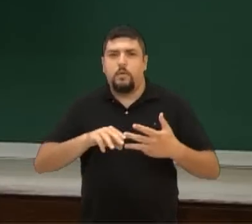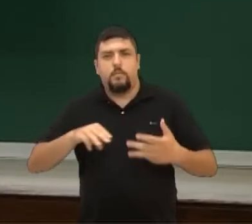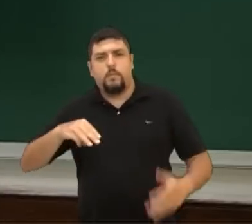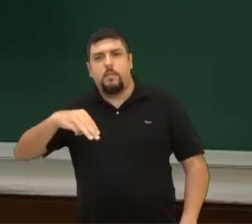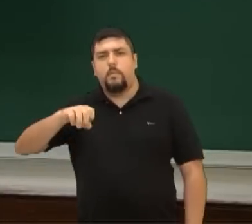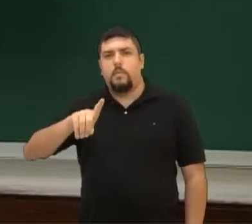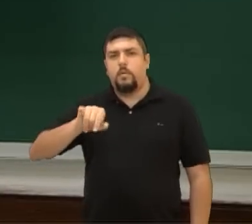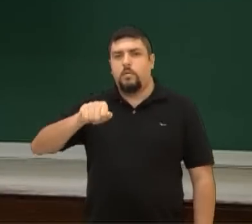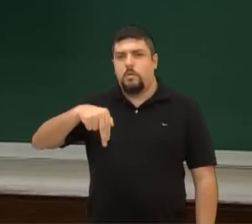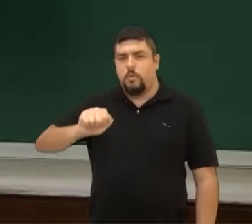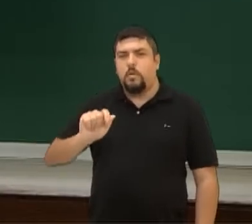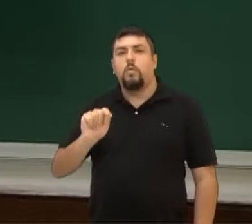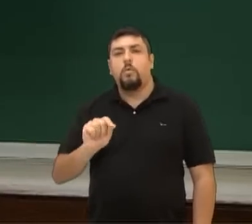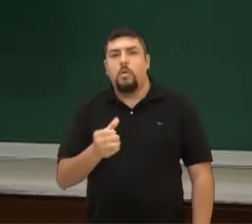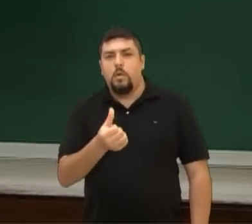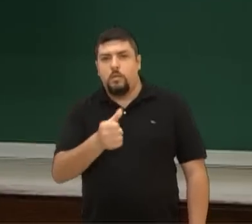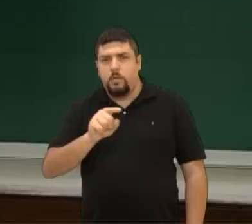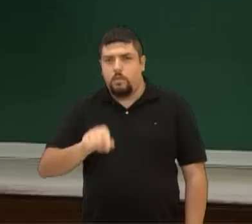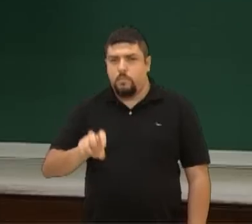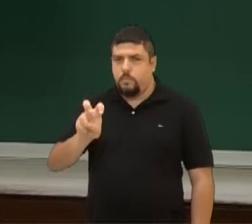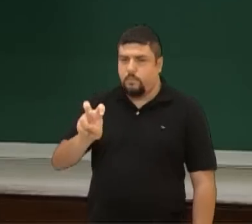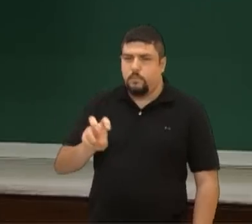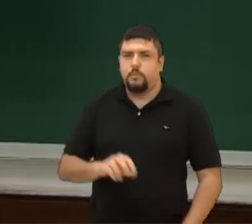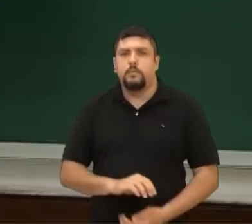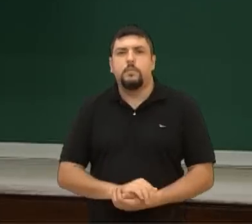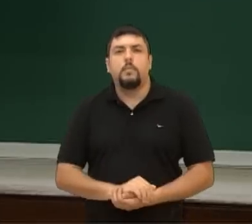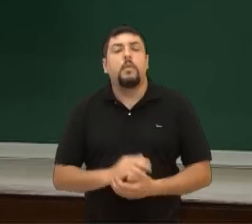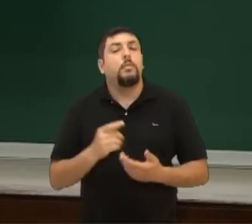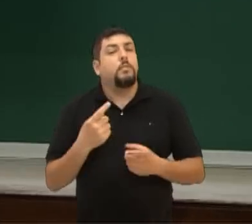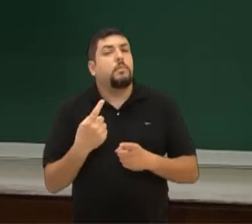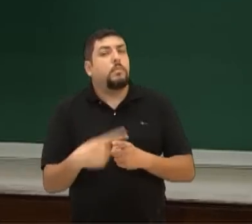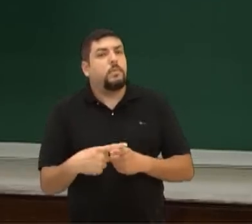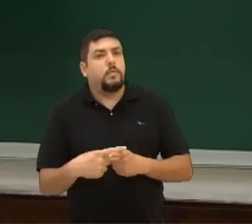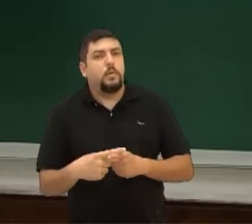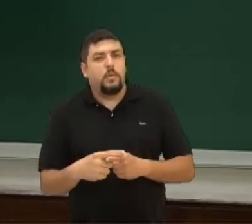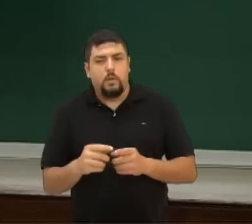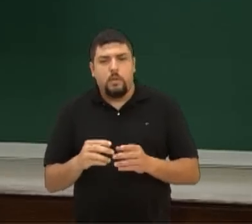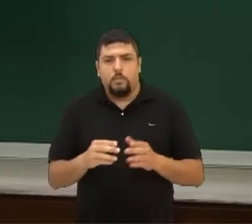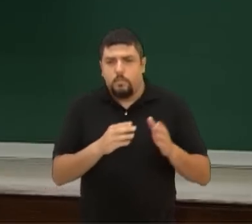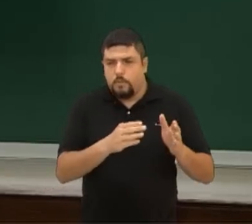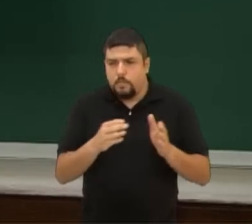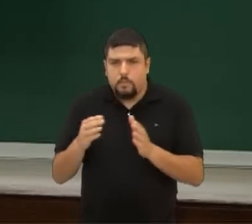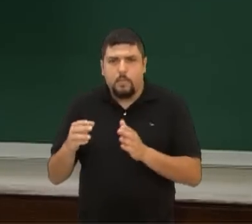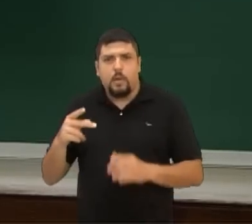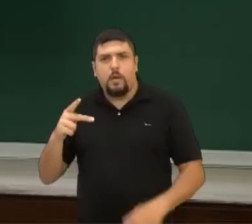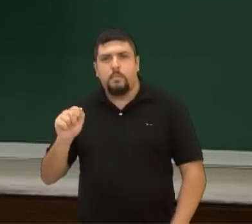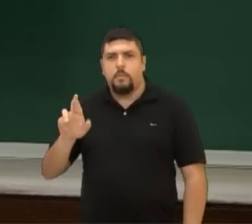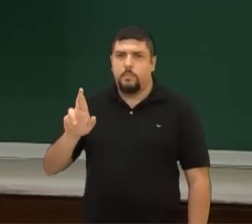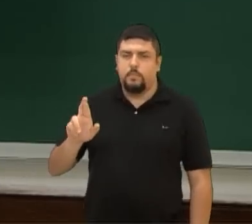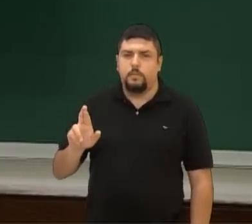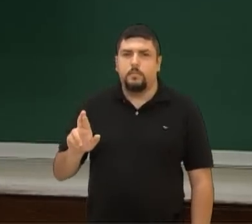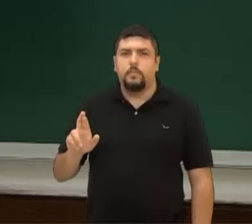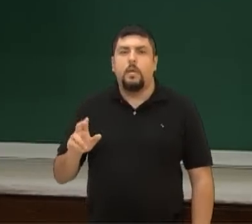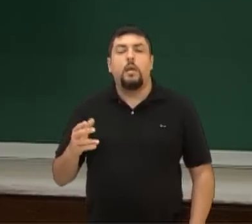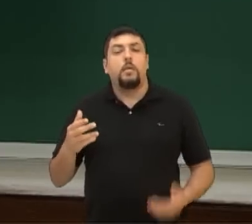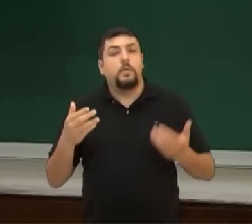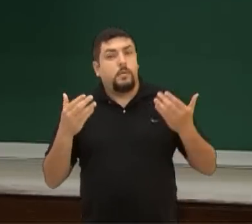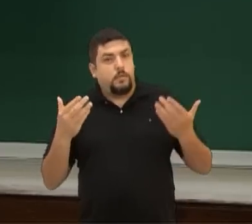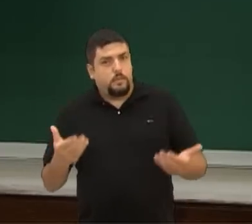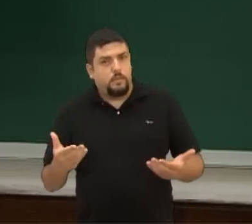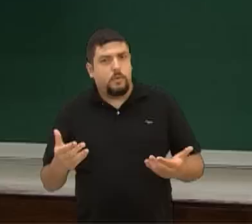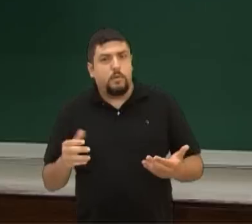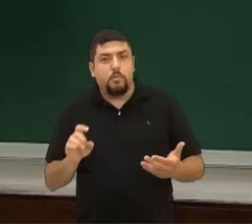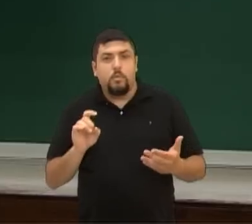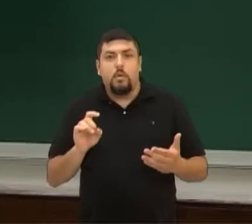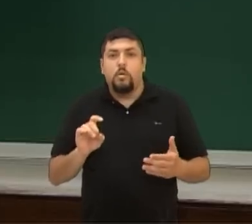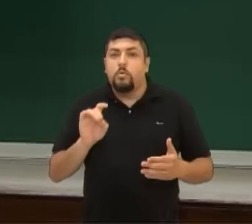mediana vai ser representada por 6,5, porque eu escolhi uma quantidade par de números, tá? Então, só faz